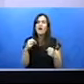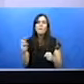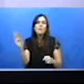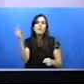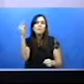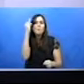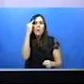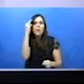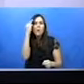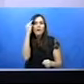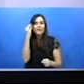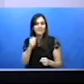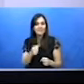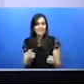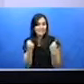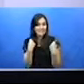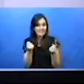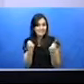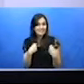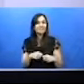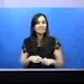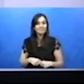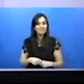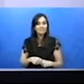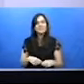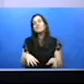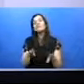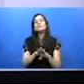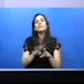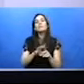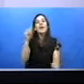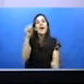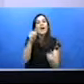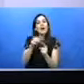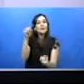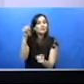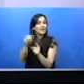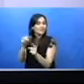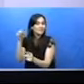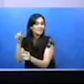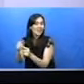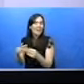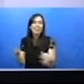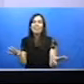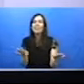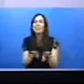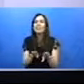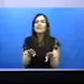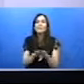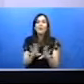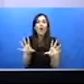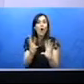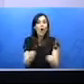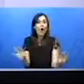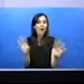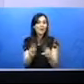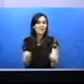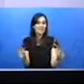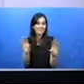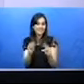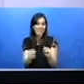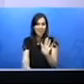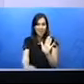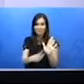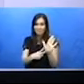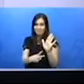memória. Olha que legal! A fazer associações e também concretizar as tarefas,